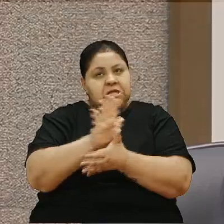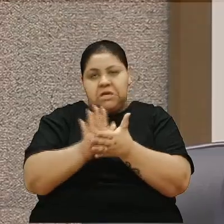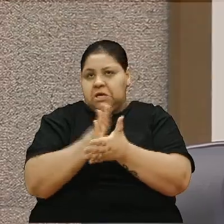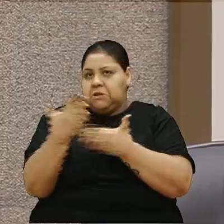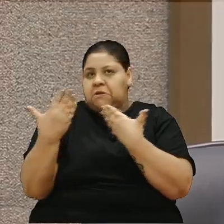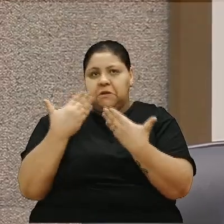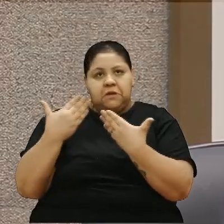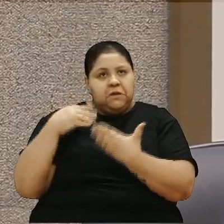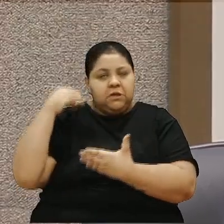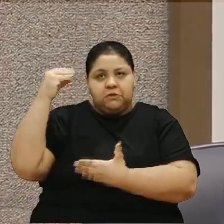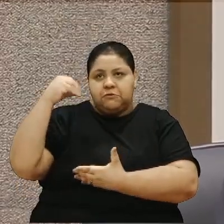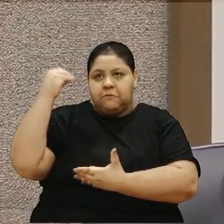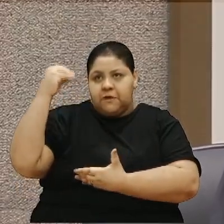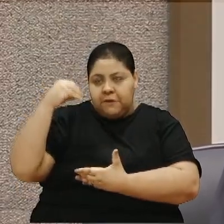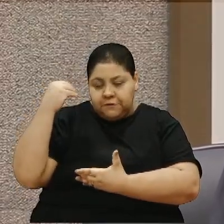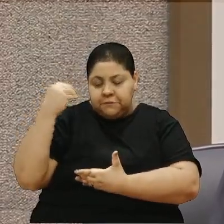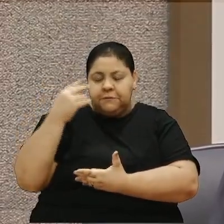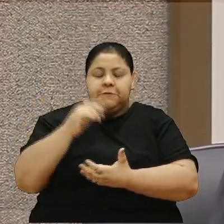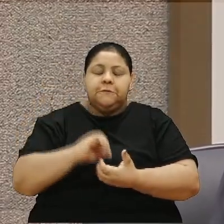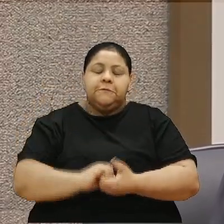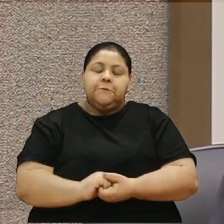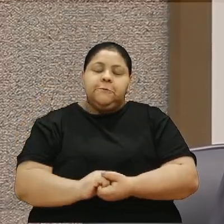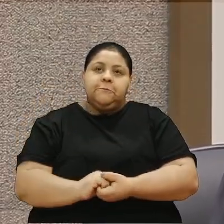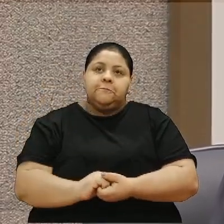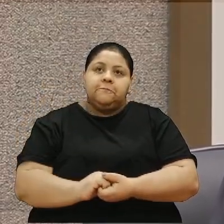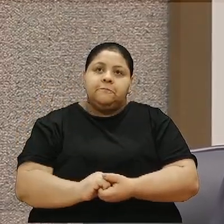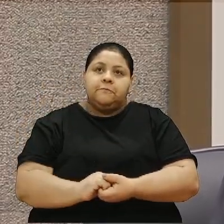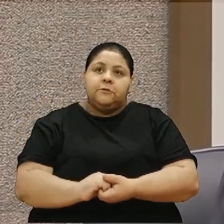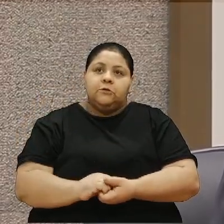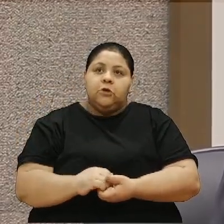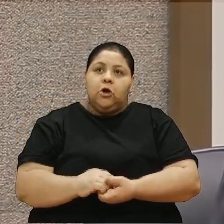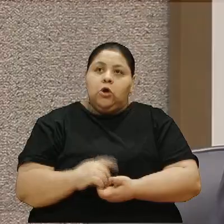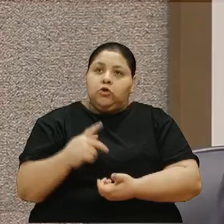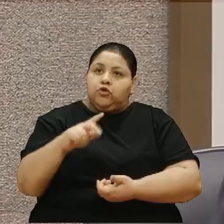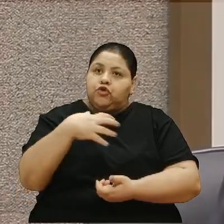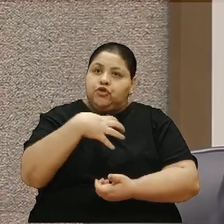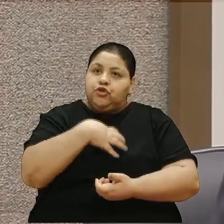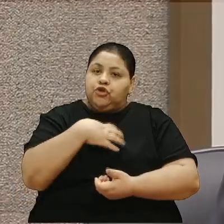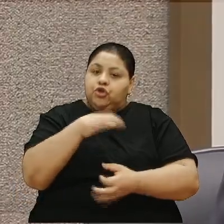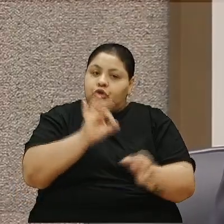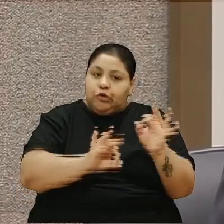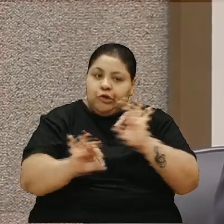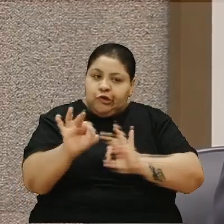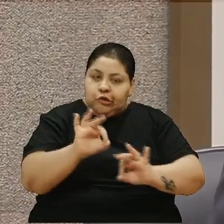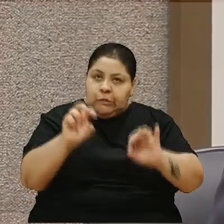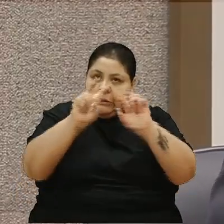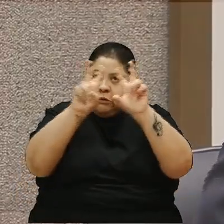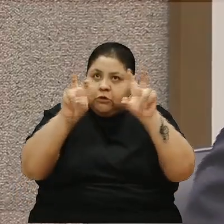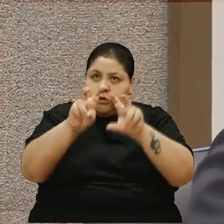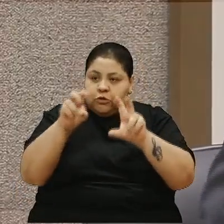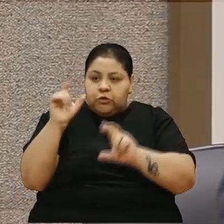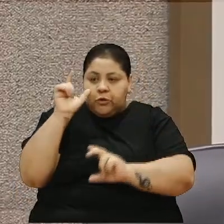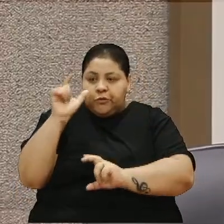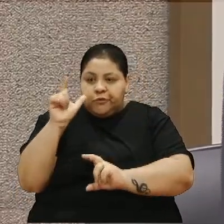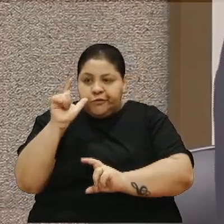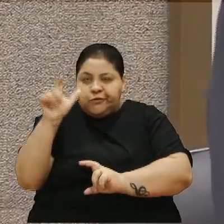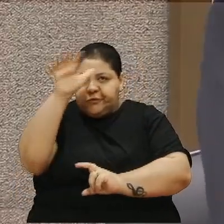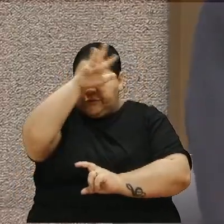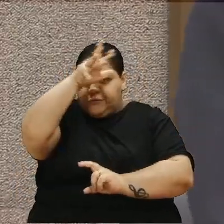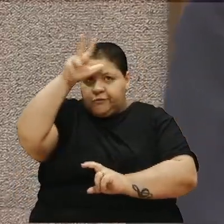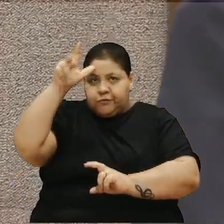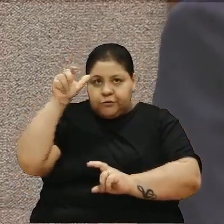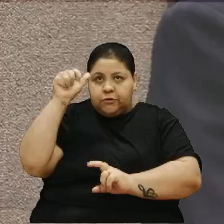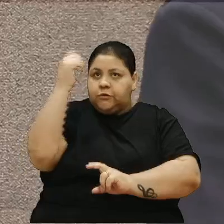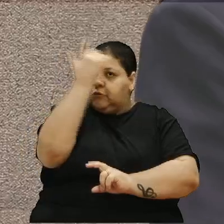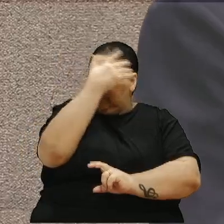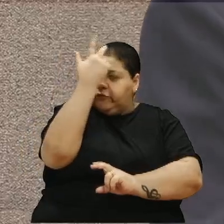da sua experiência, da sua forma de conduzir os assuntos interessantes do município. Então, ao Adiló